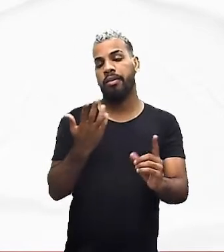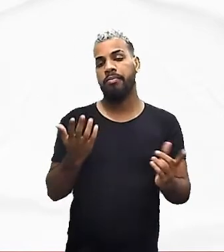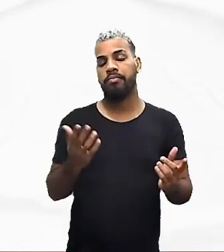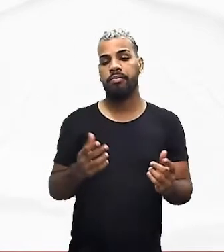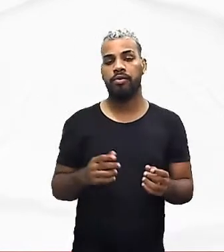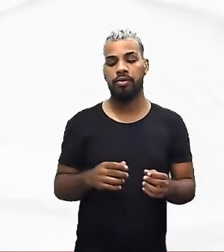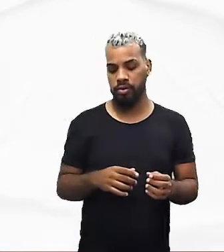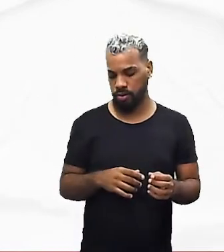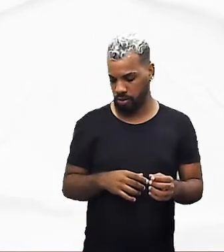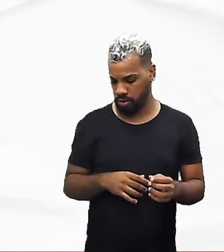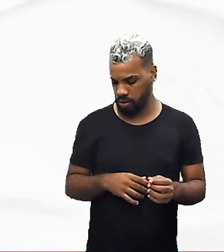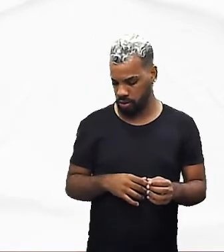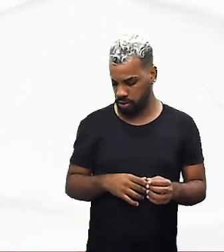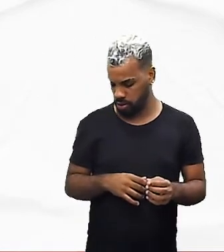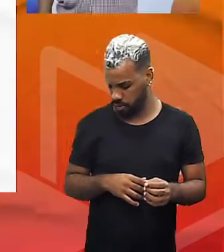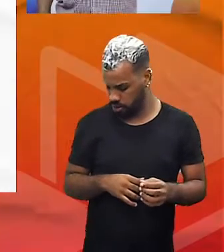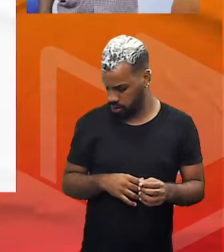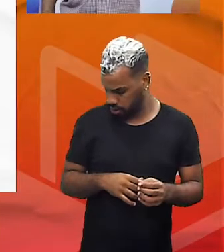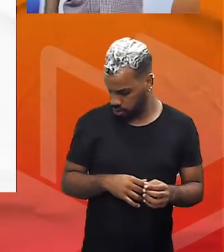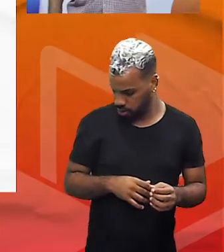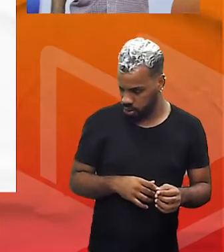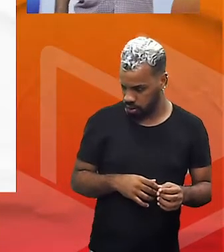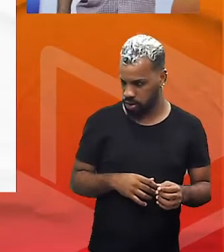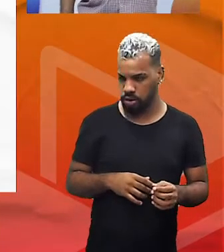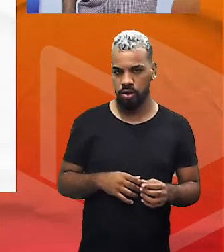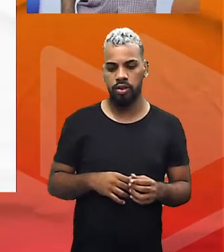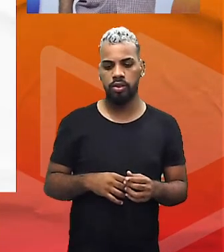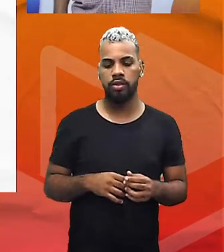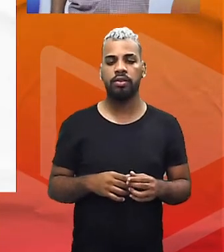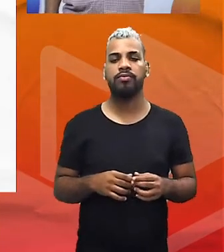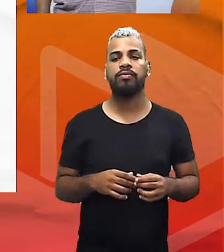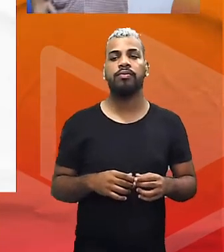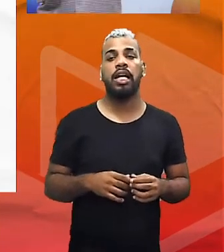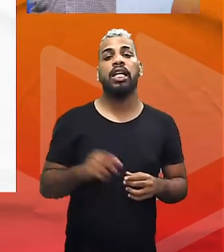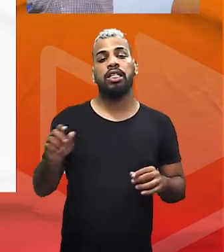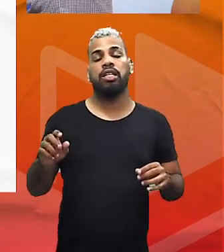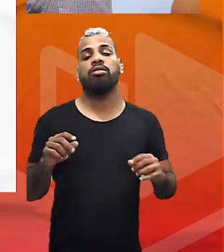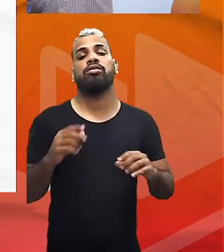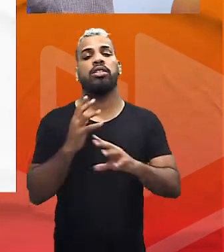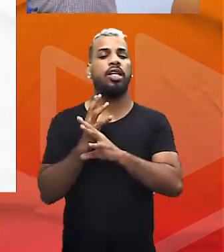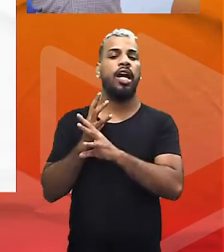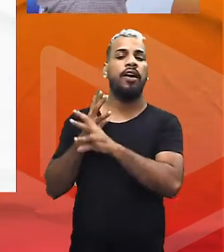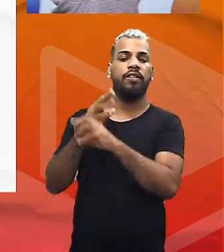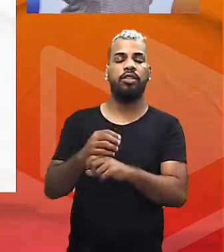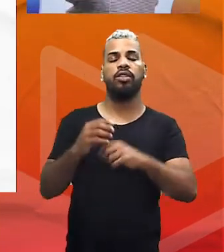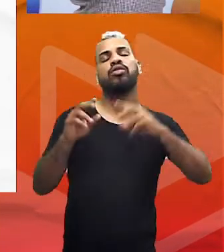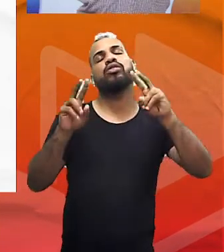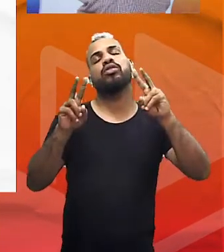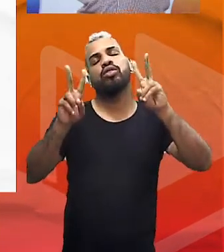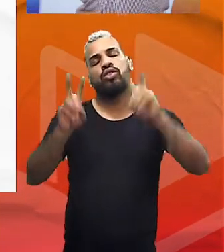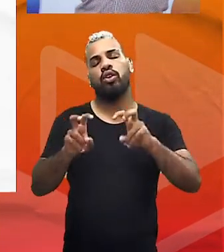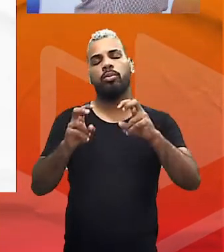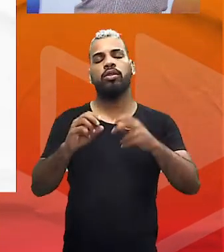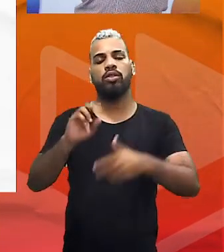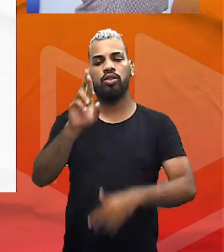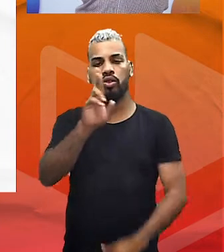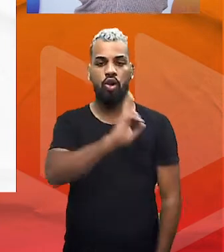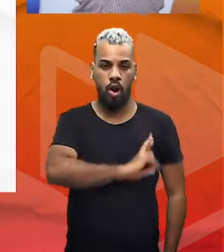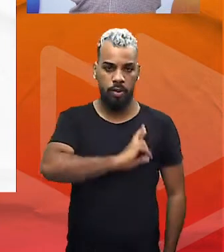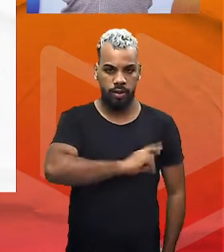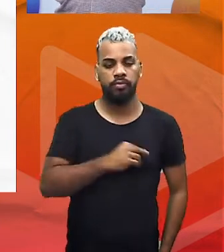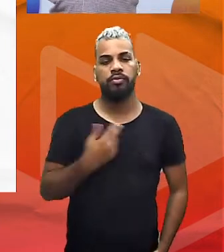eu estou aproveitando a oportunidade para fazer uma revisão de romantismo também, né? Para você não ficar só resolvendo questão, mas a gente fazer